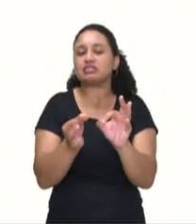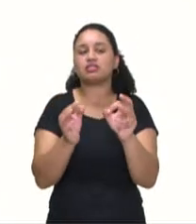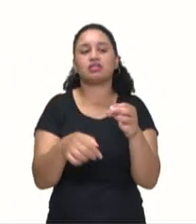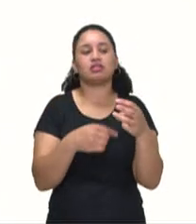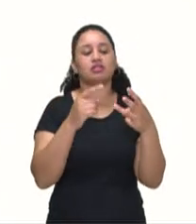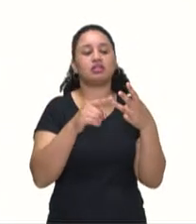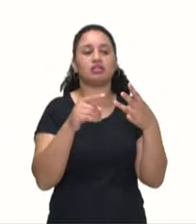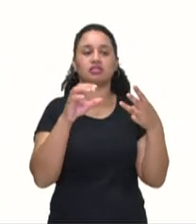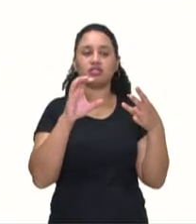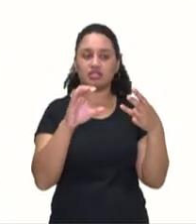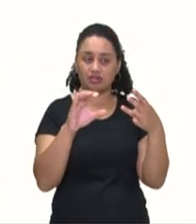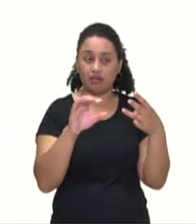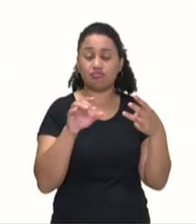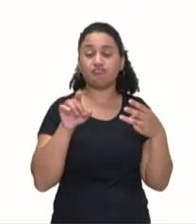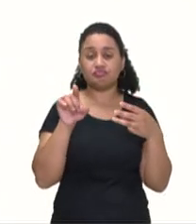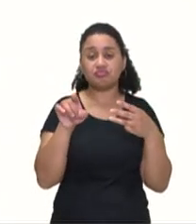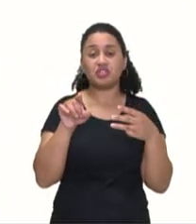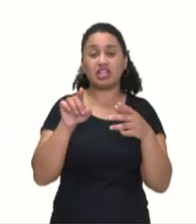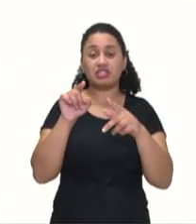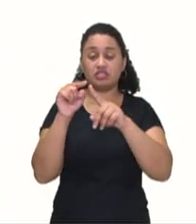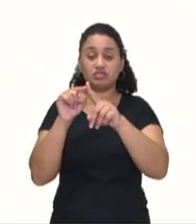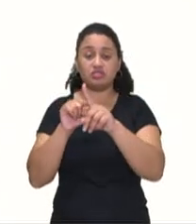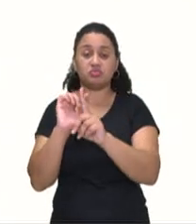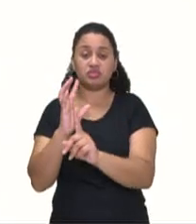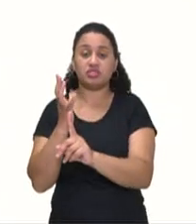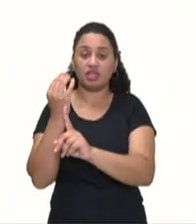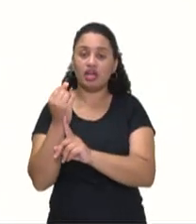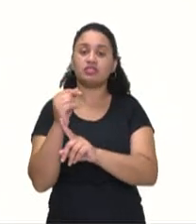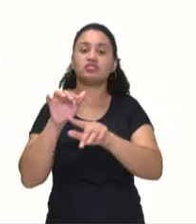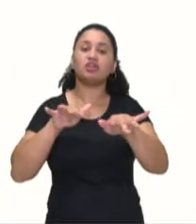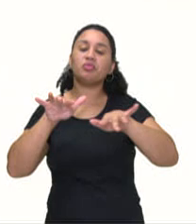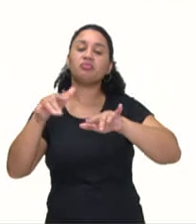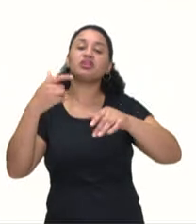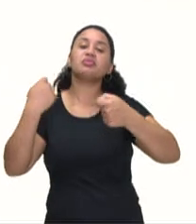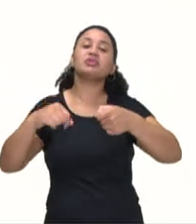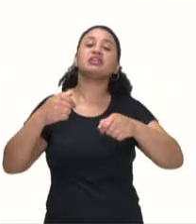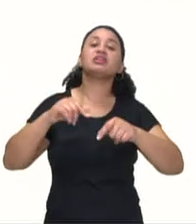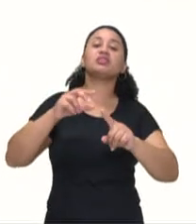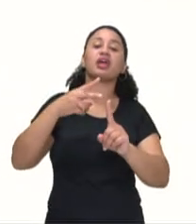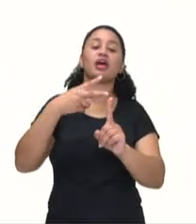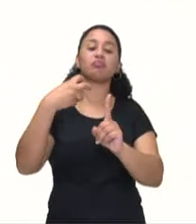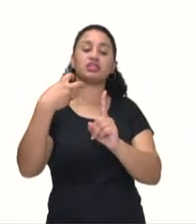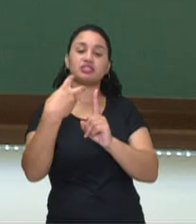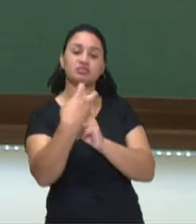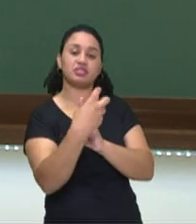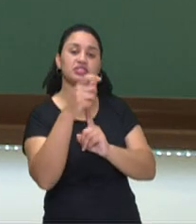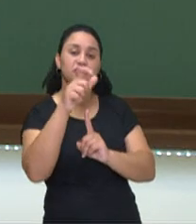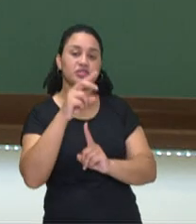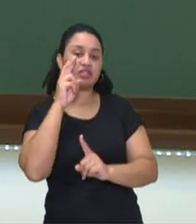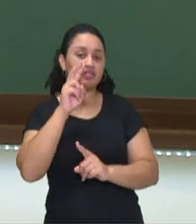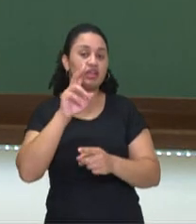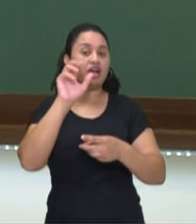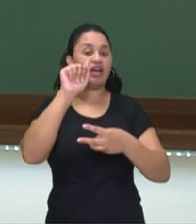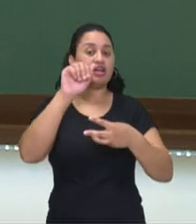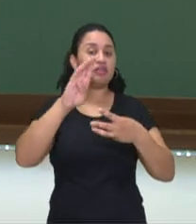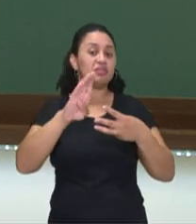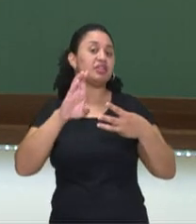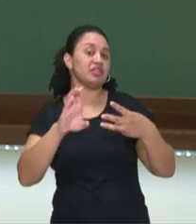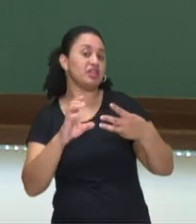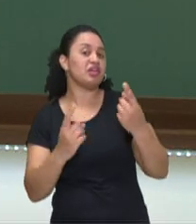C. É que nela o movimento depende do olhar do espectador. Letra A,